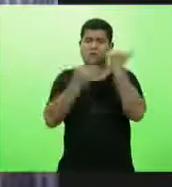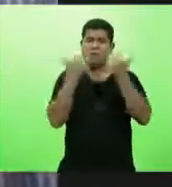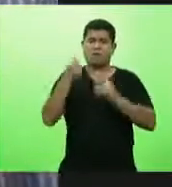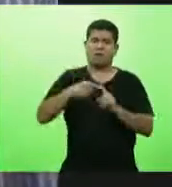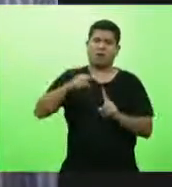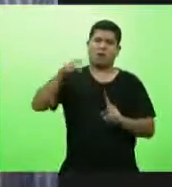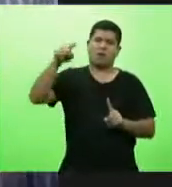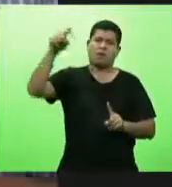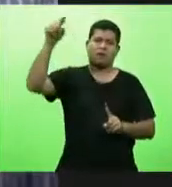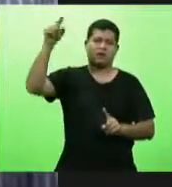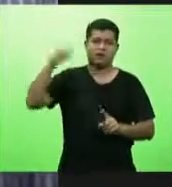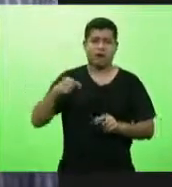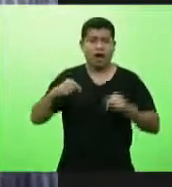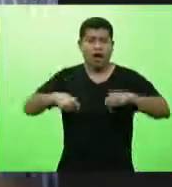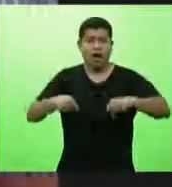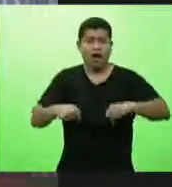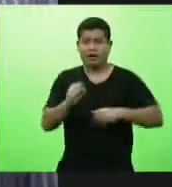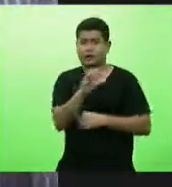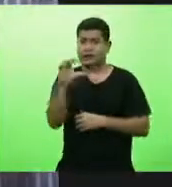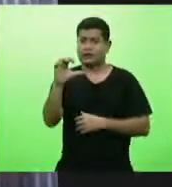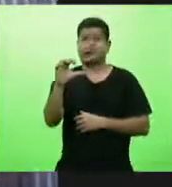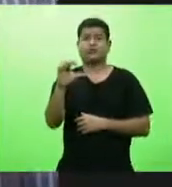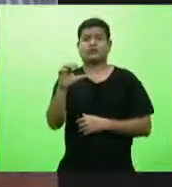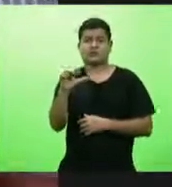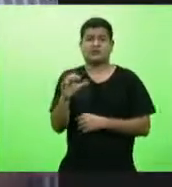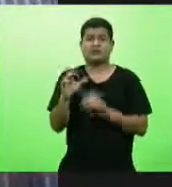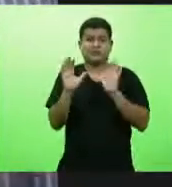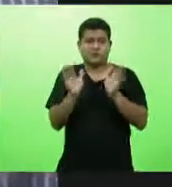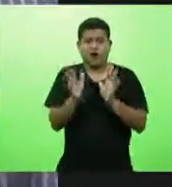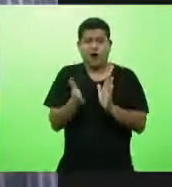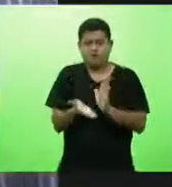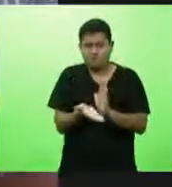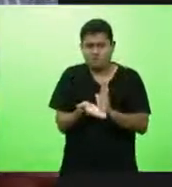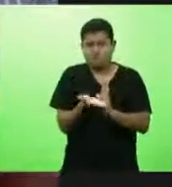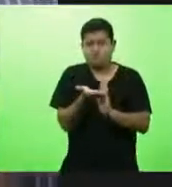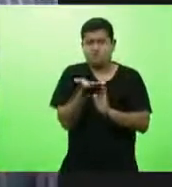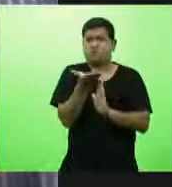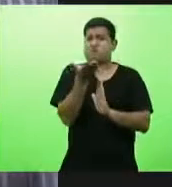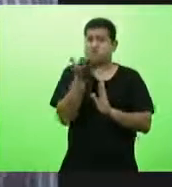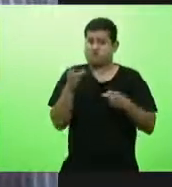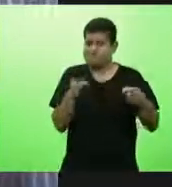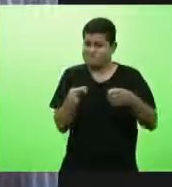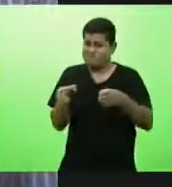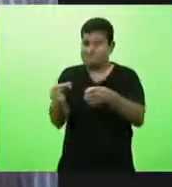Santa Catarina, nós estamos no caminho, mais ou menos, ou